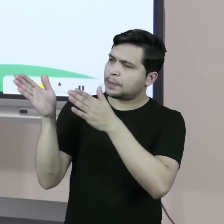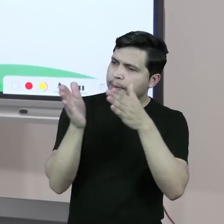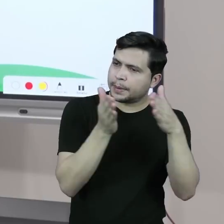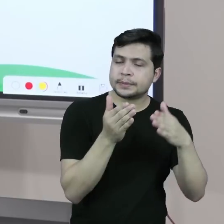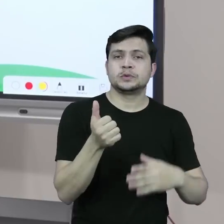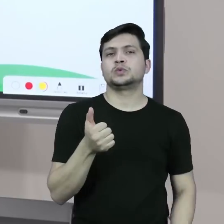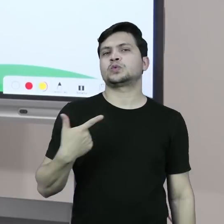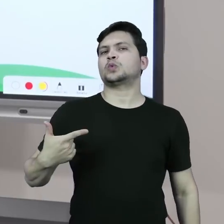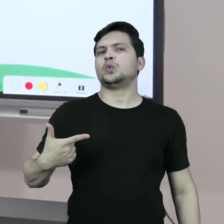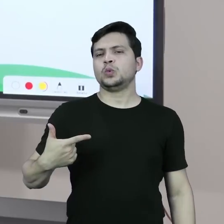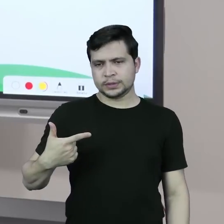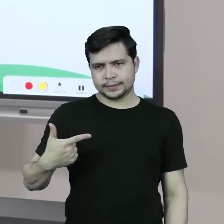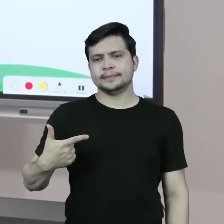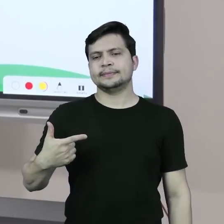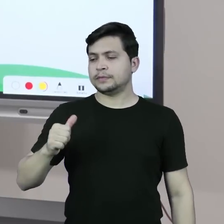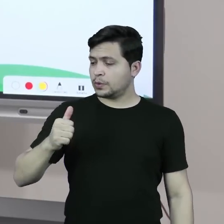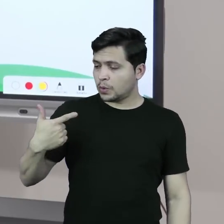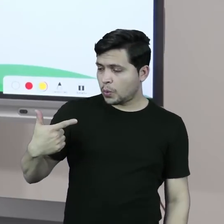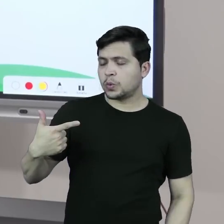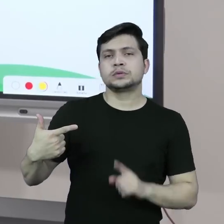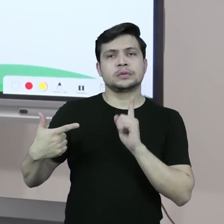27 vezes 9,